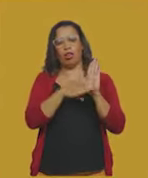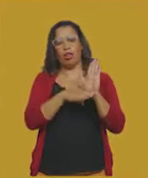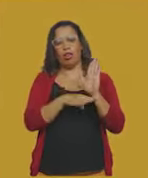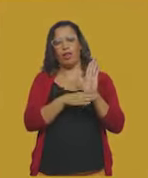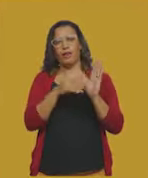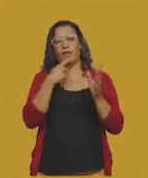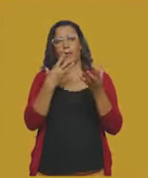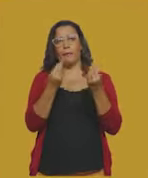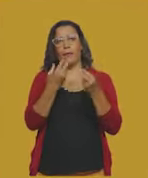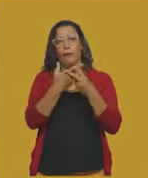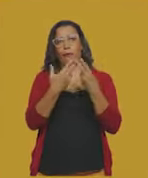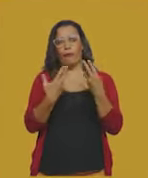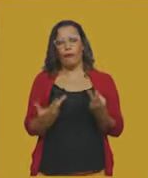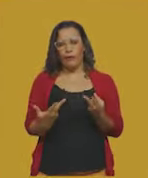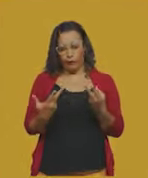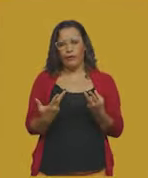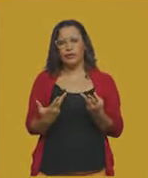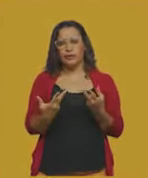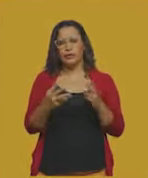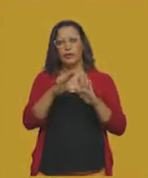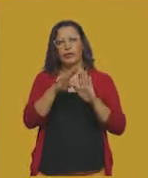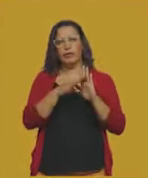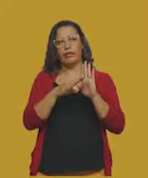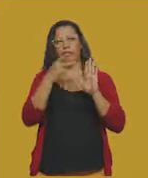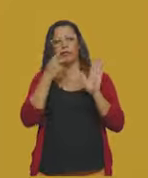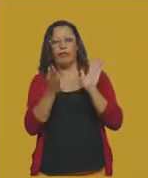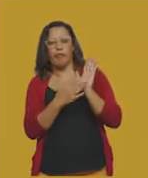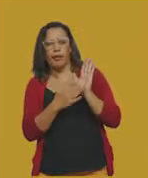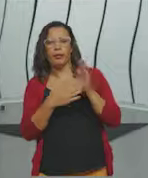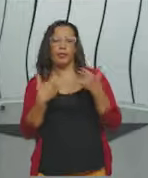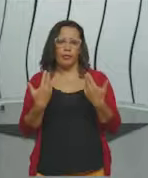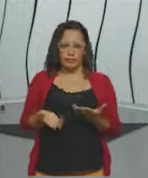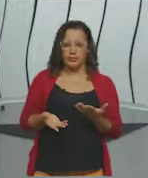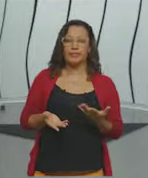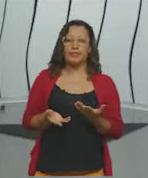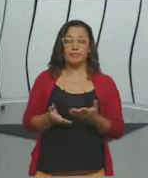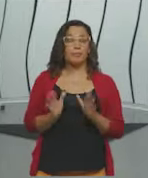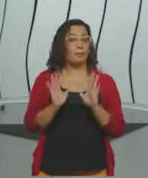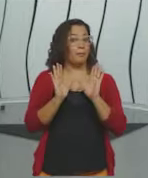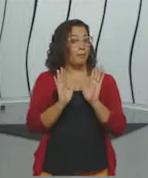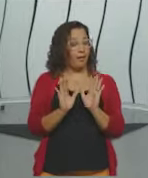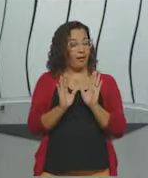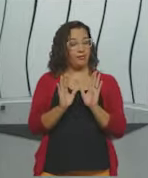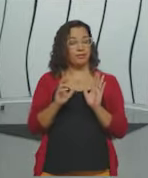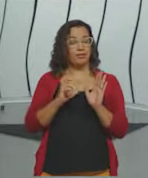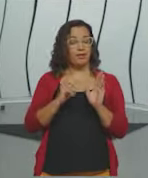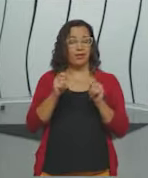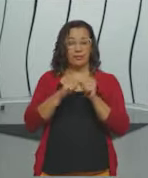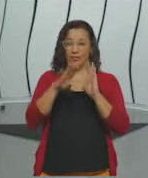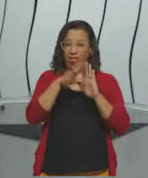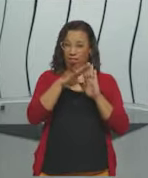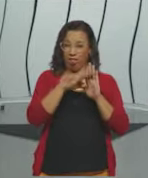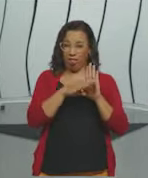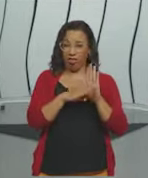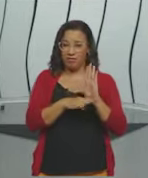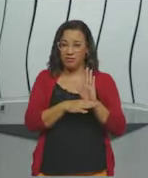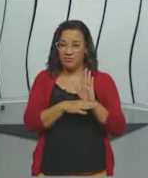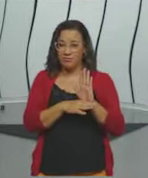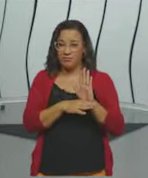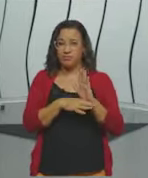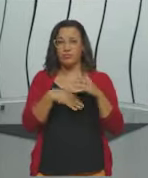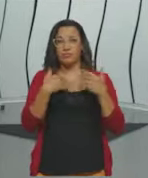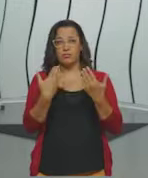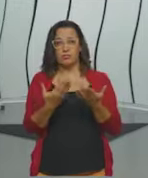um tanto de coisa que poderia ser a proposta de intervenção. Mas, quando a pessoa faz isso, ela,